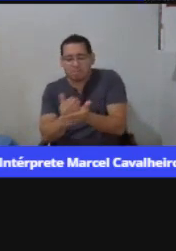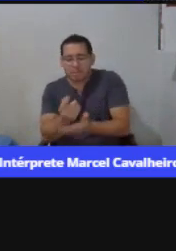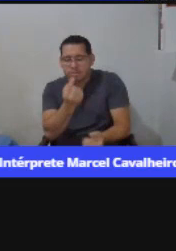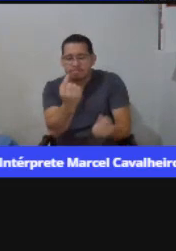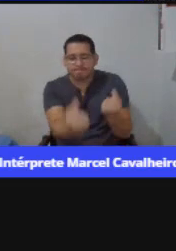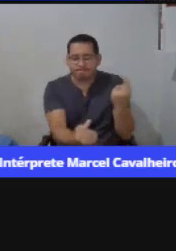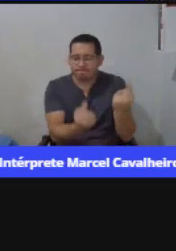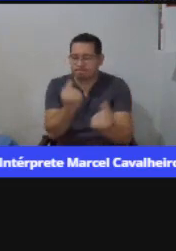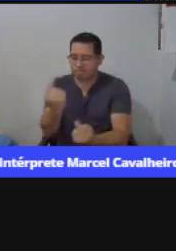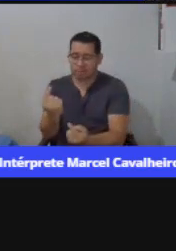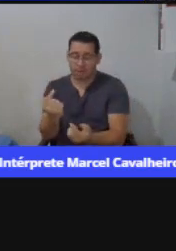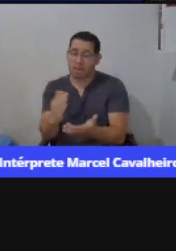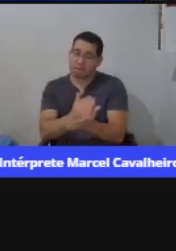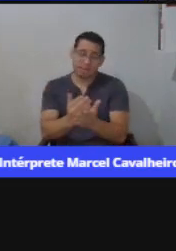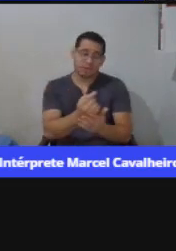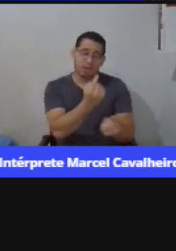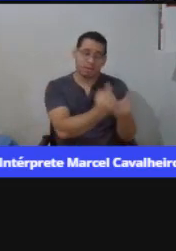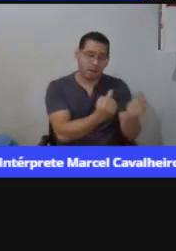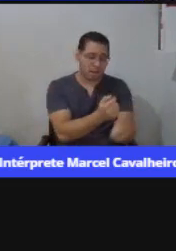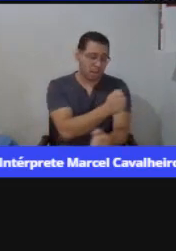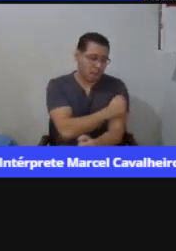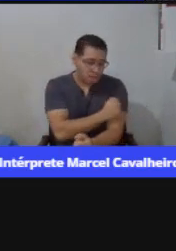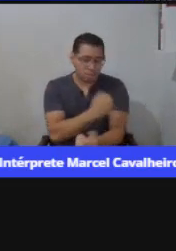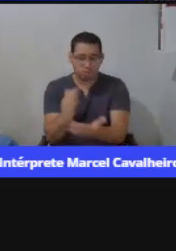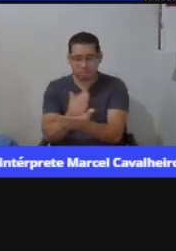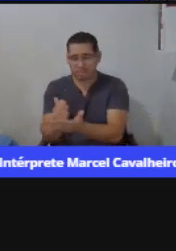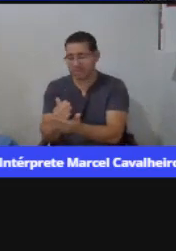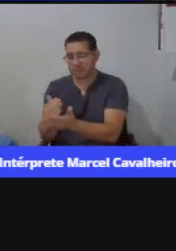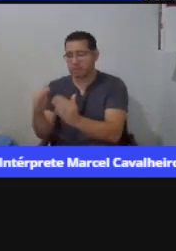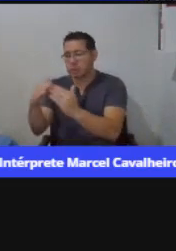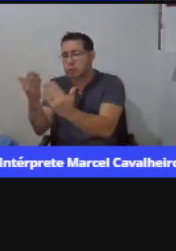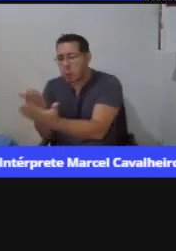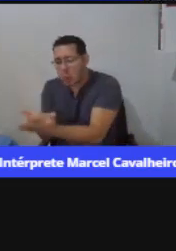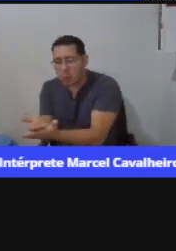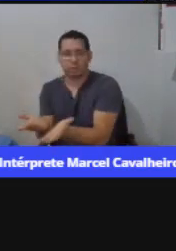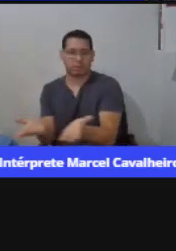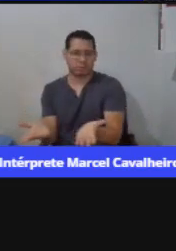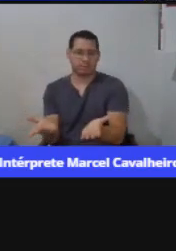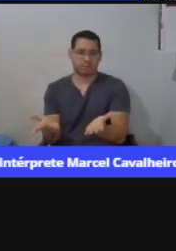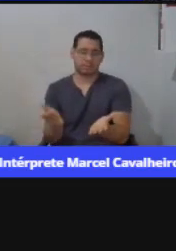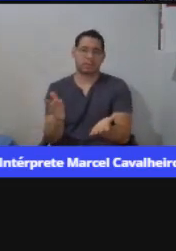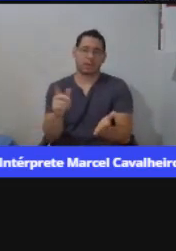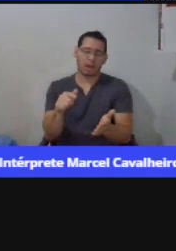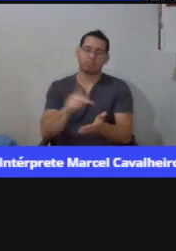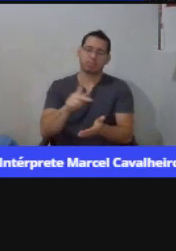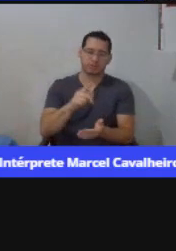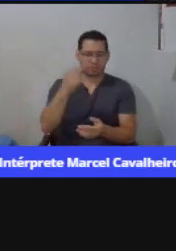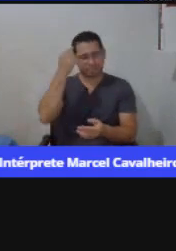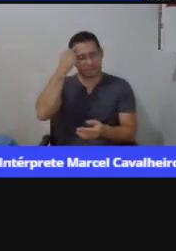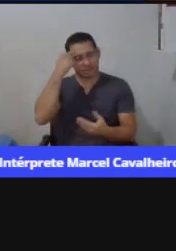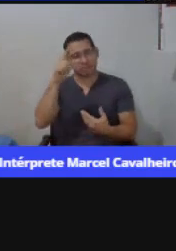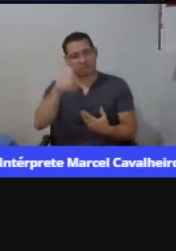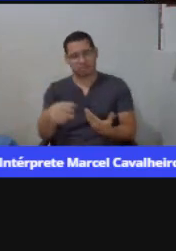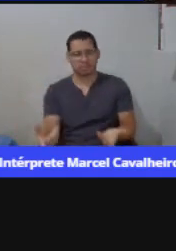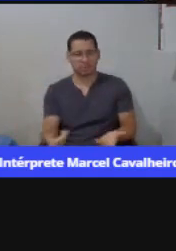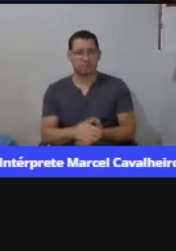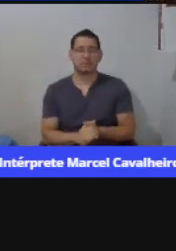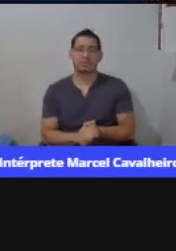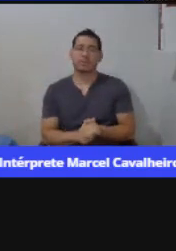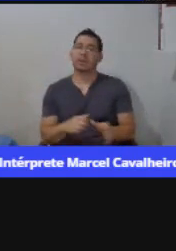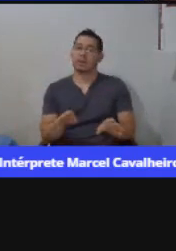de cada aluno, dependendo de cada escola, então ele vai determinar isso. Além das